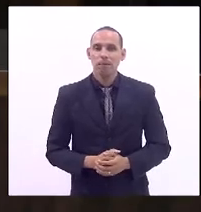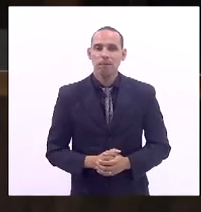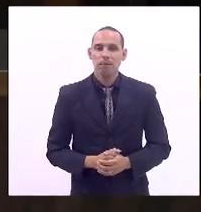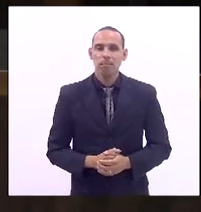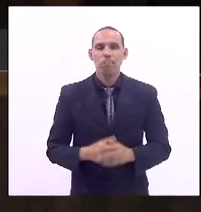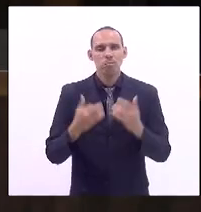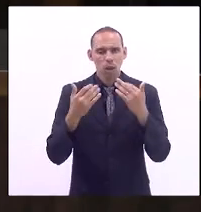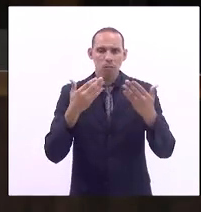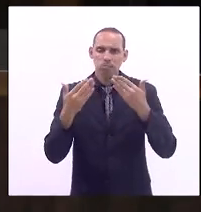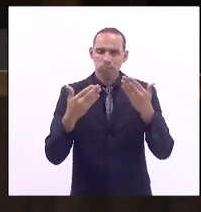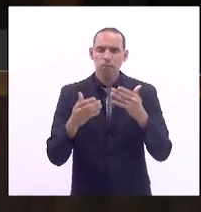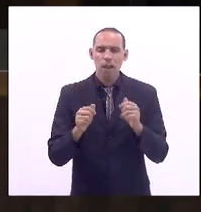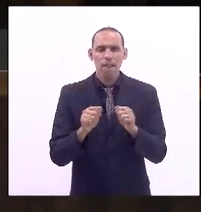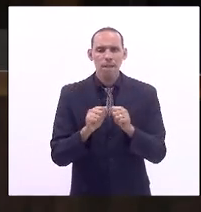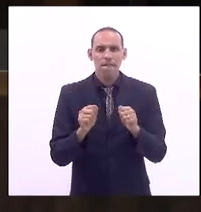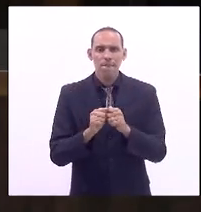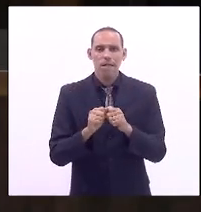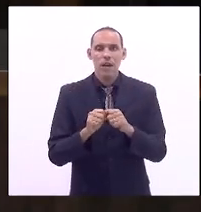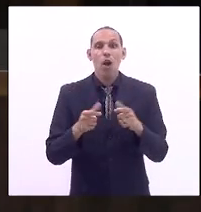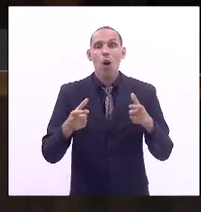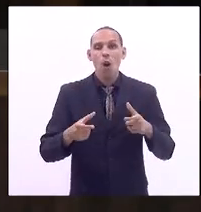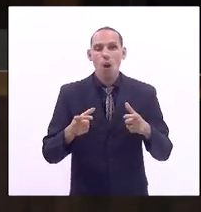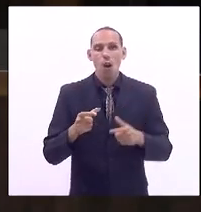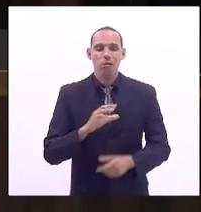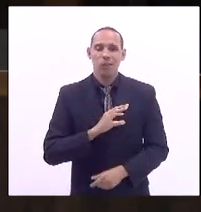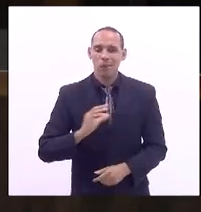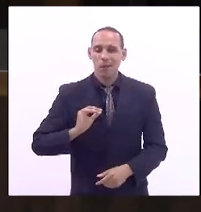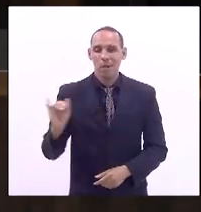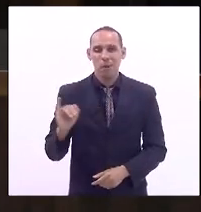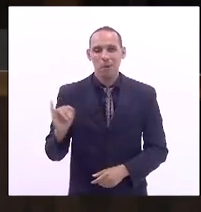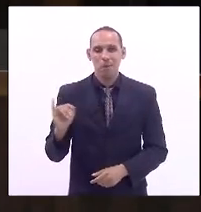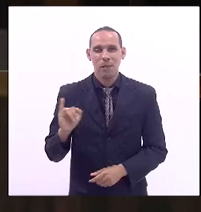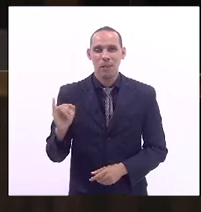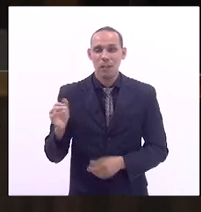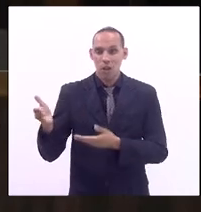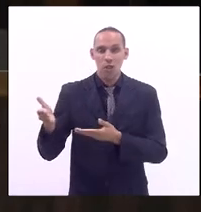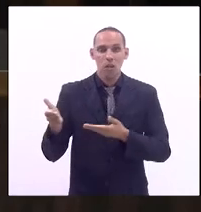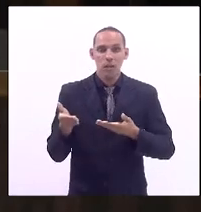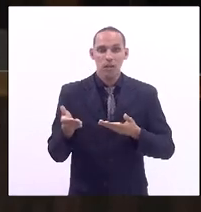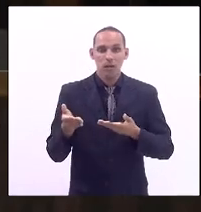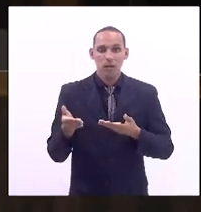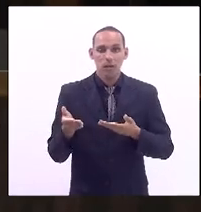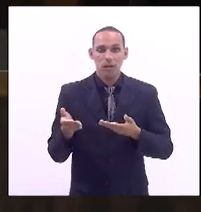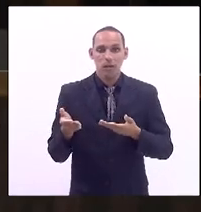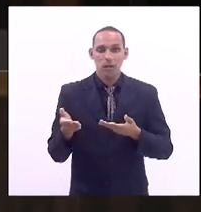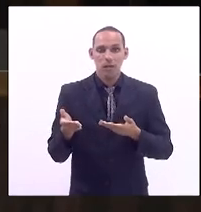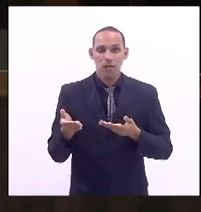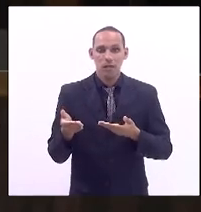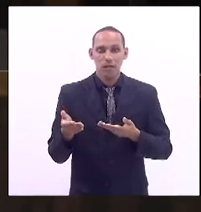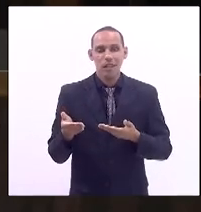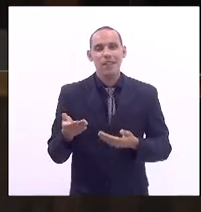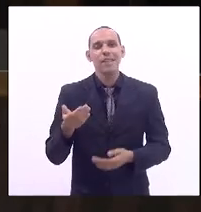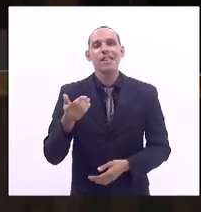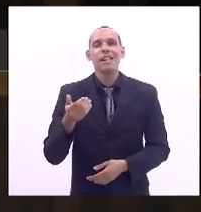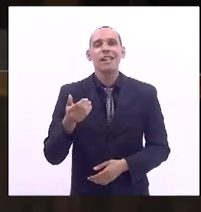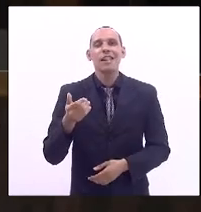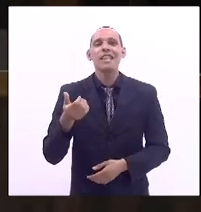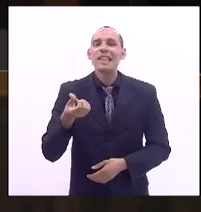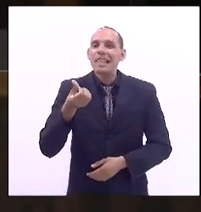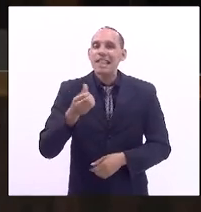realizar uma audiência pública a comissão de tributação tá convidando agora de uma 18 horas